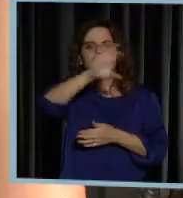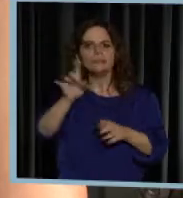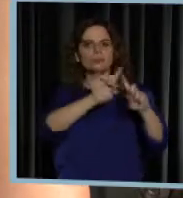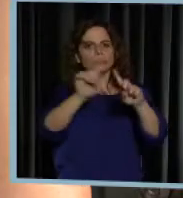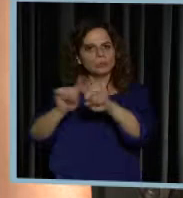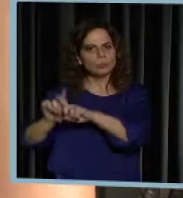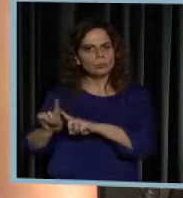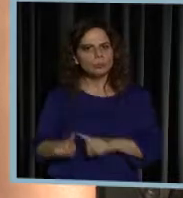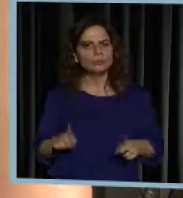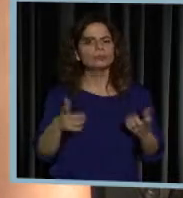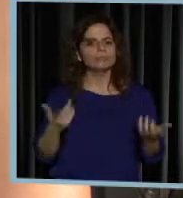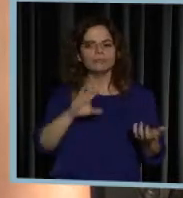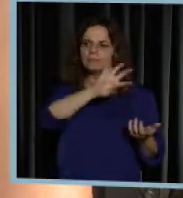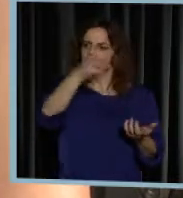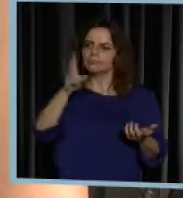diferentes